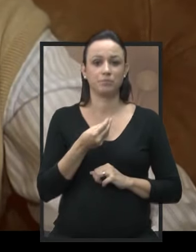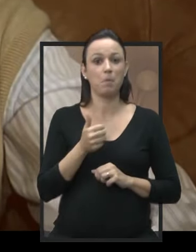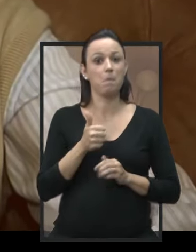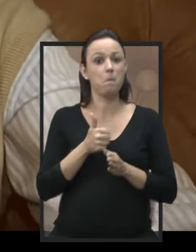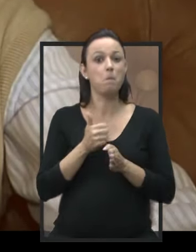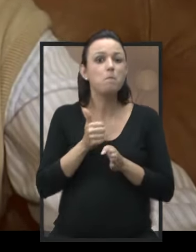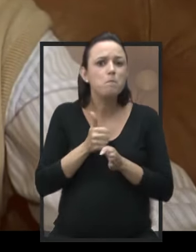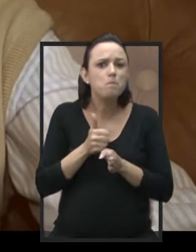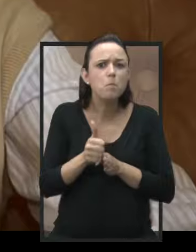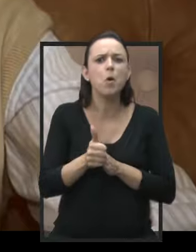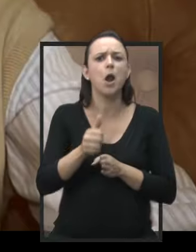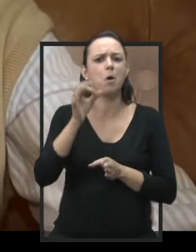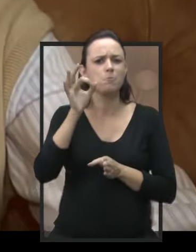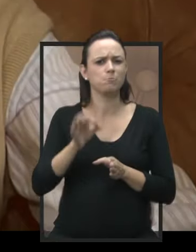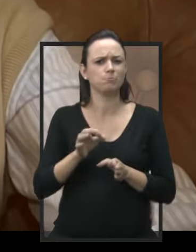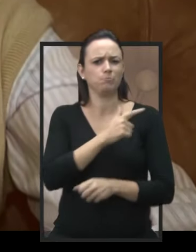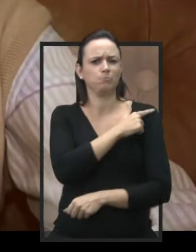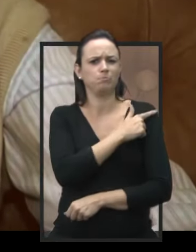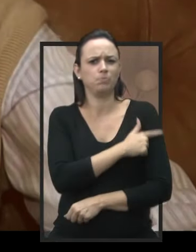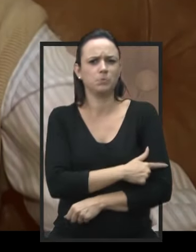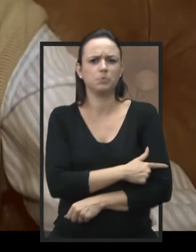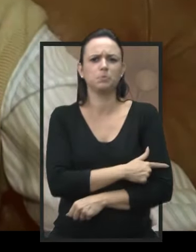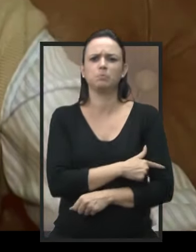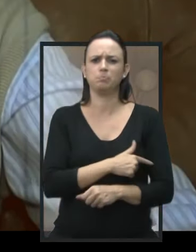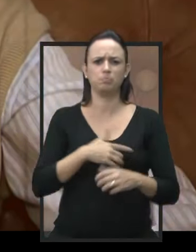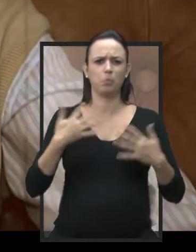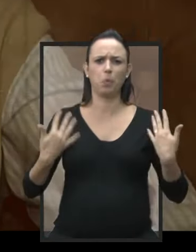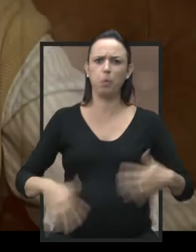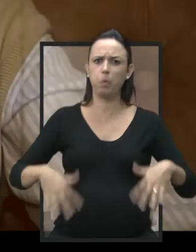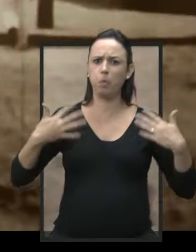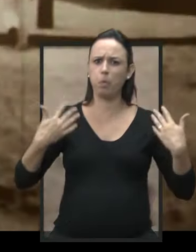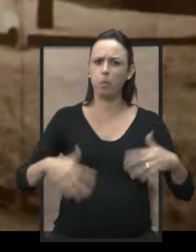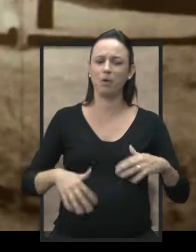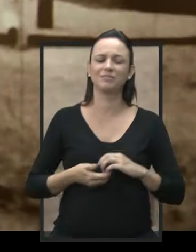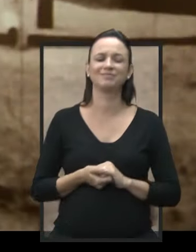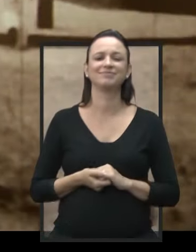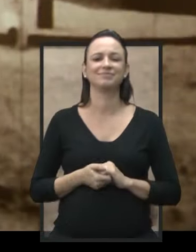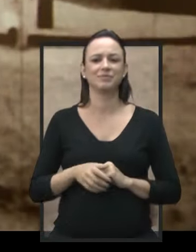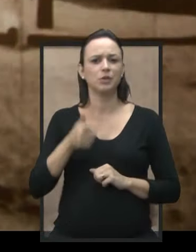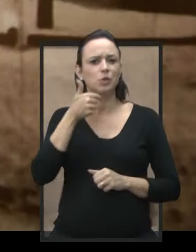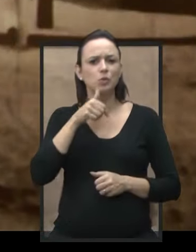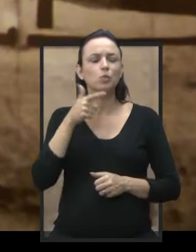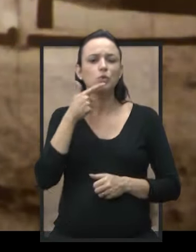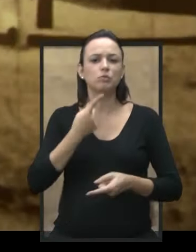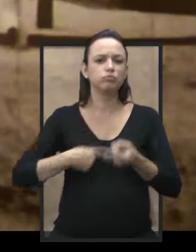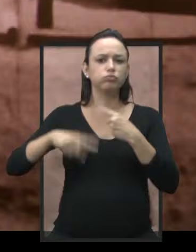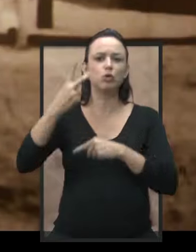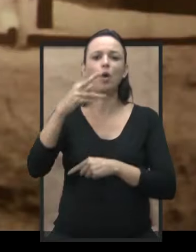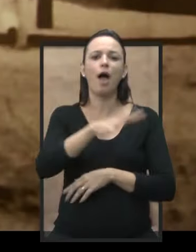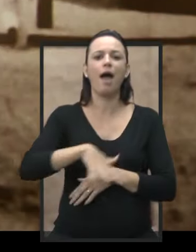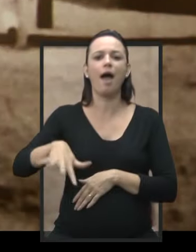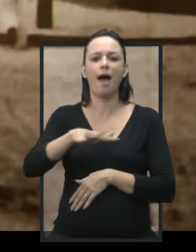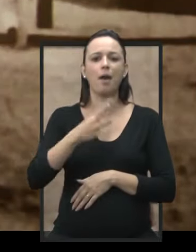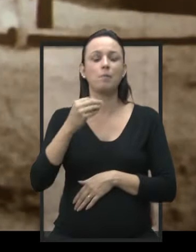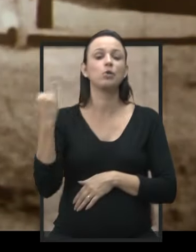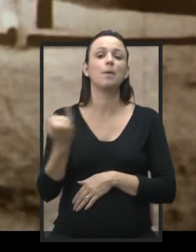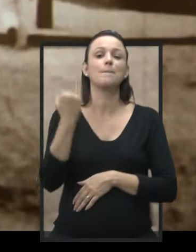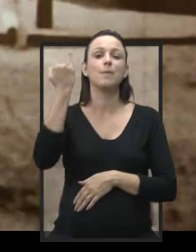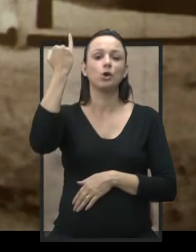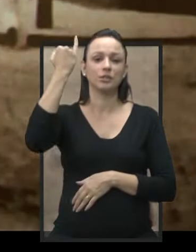moralmente, dizendo, de alto gabarito. Ele conseguiu ser bem sucedido em 2 áreas